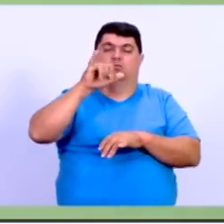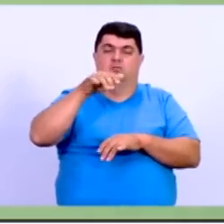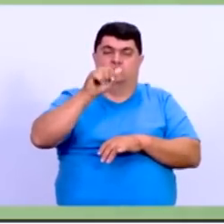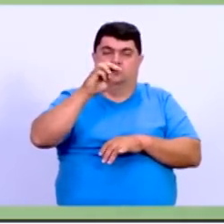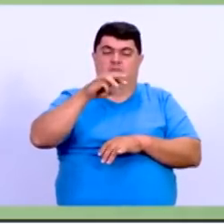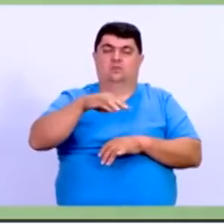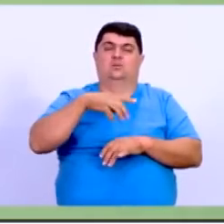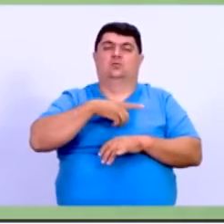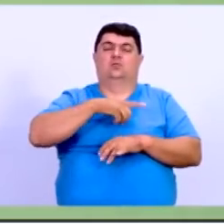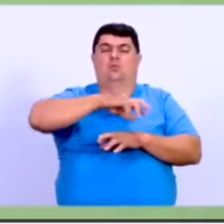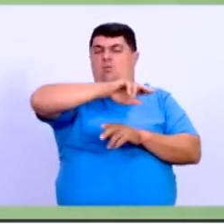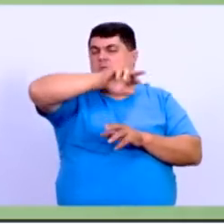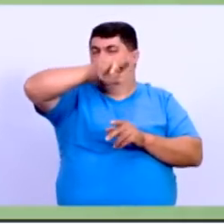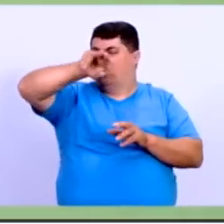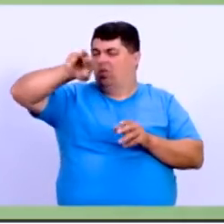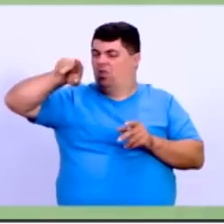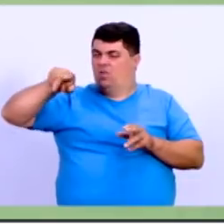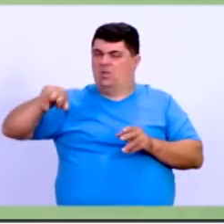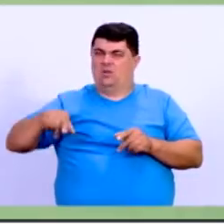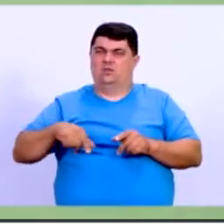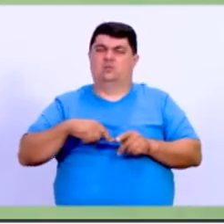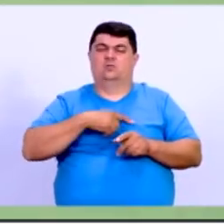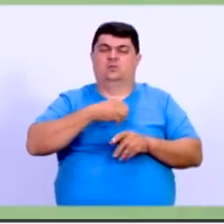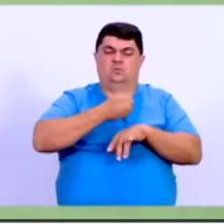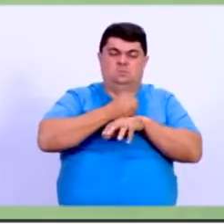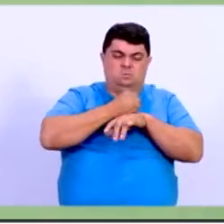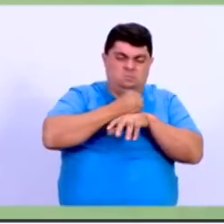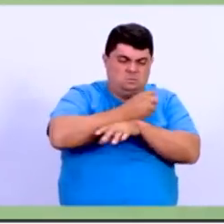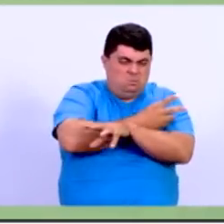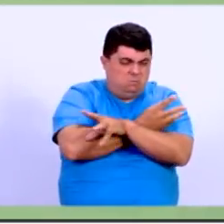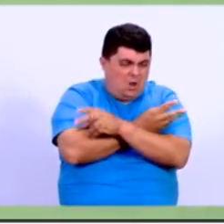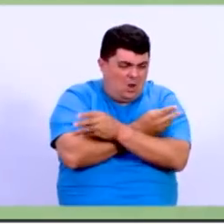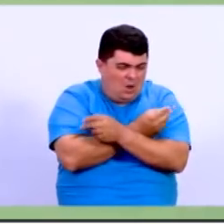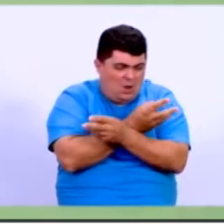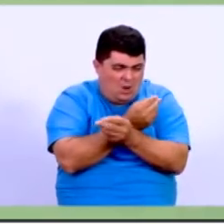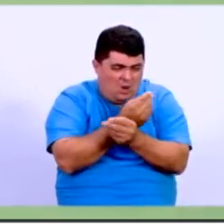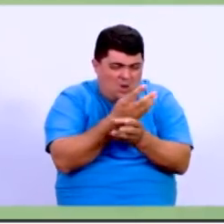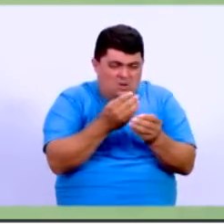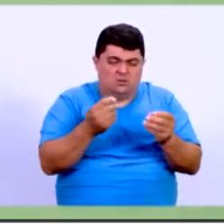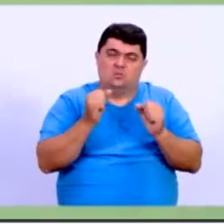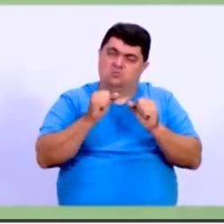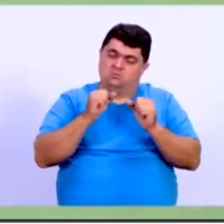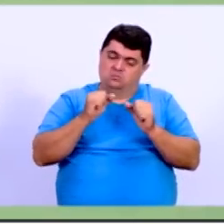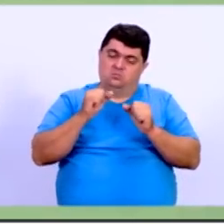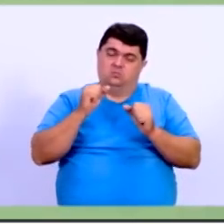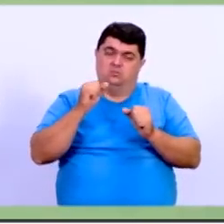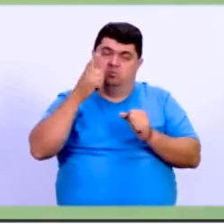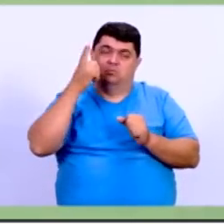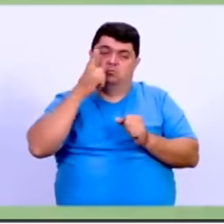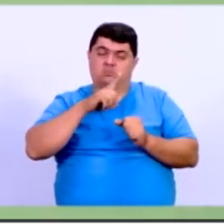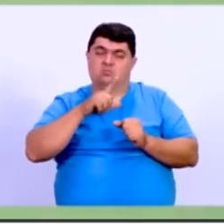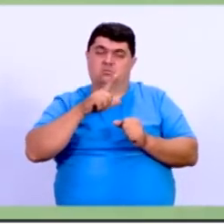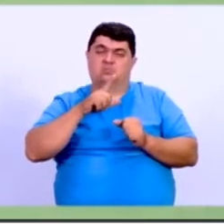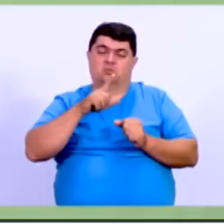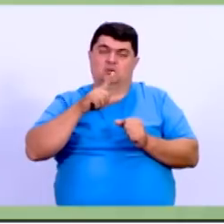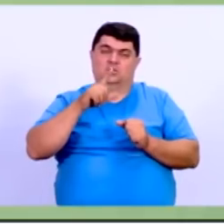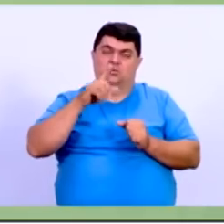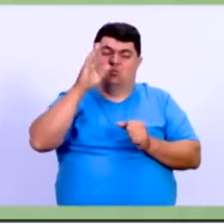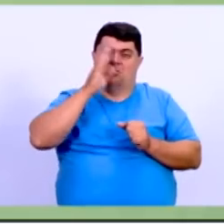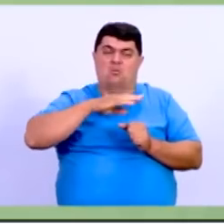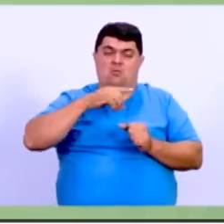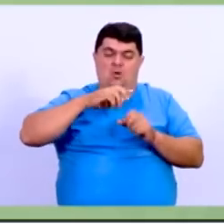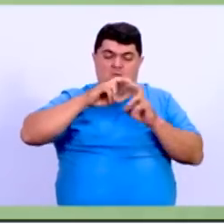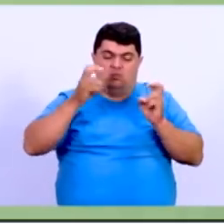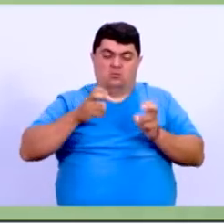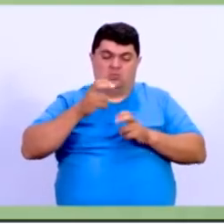Troia, spyboot, spyware. Tem uma gama de infecções, não é isso, professor? Que pode prejudicar aí o andamento e funcionamento da tua rede de computadores.